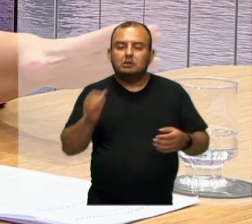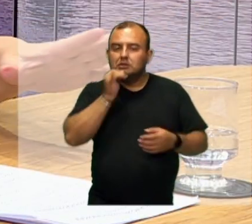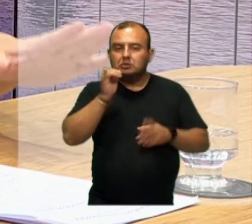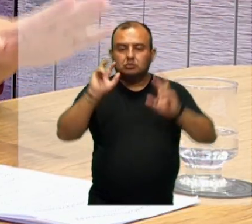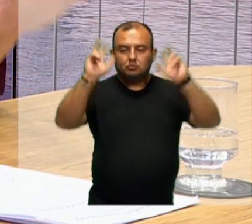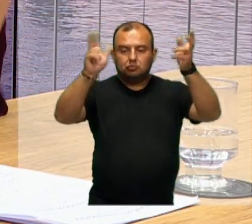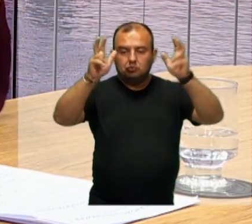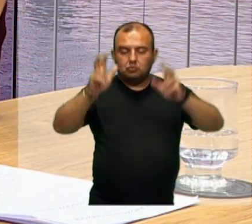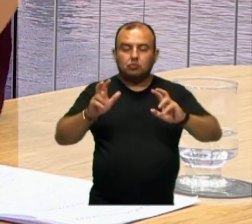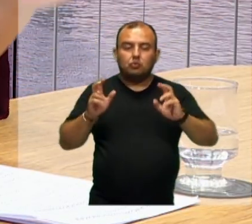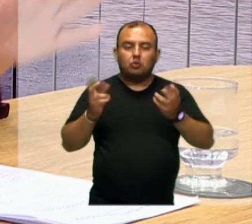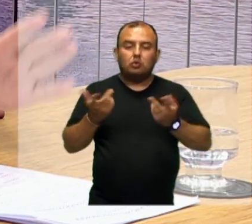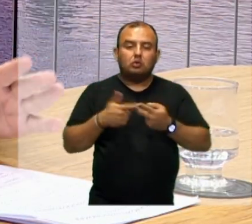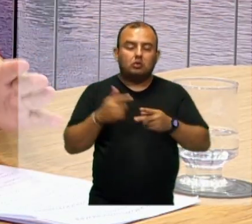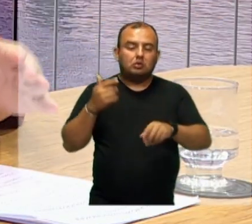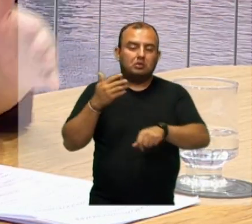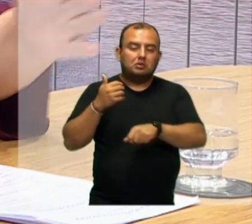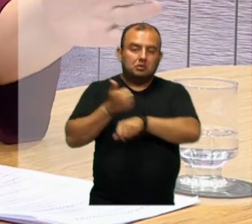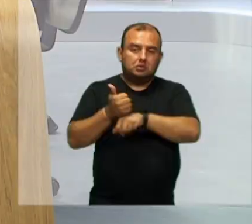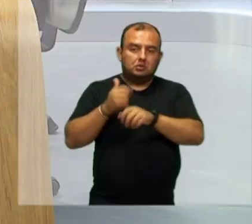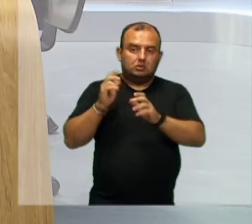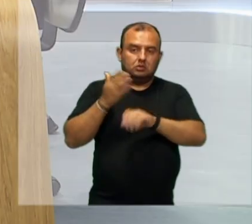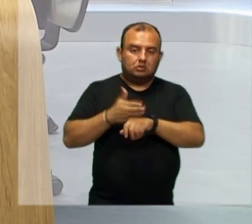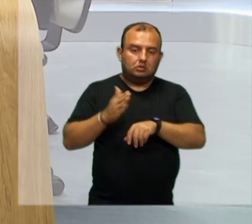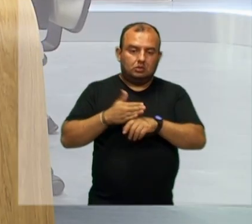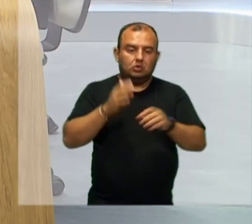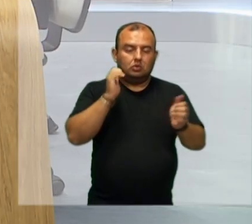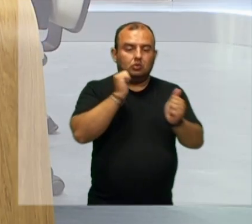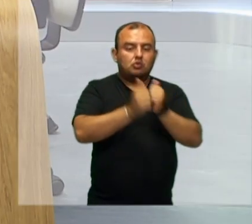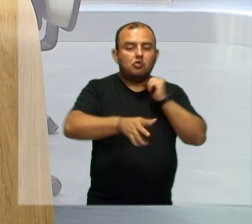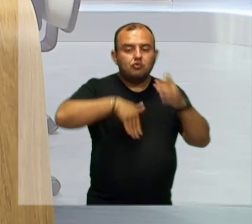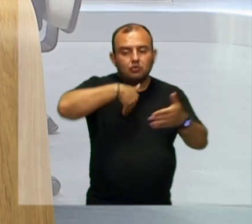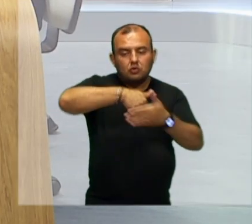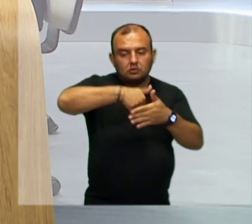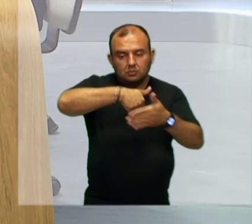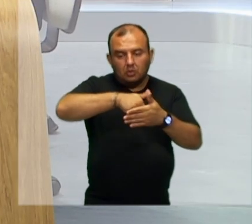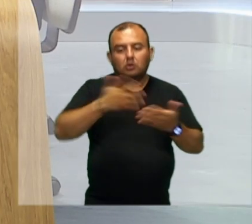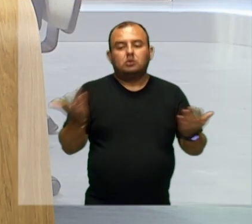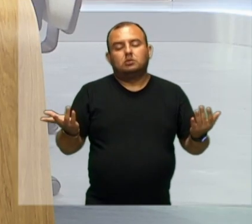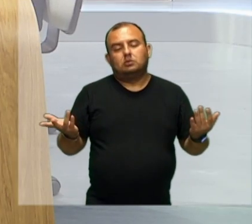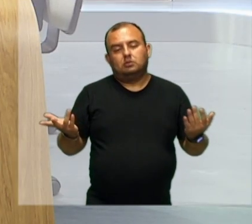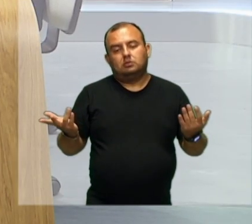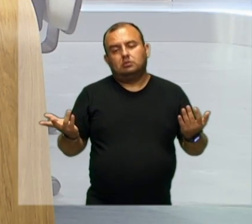vôlei, o próprio jogador de futebol, um clube de futebol. Sim.